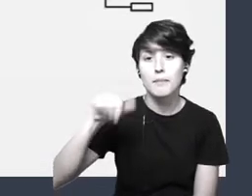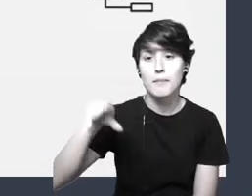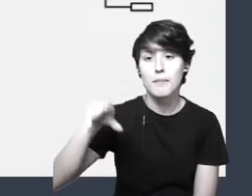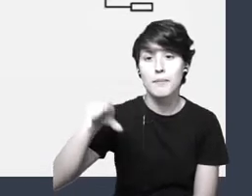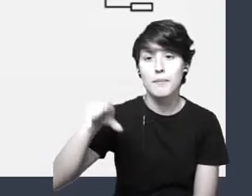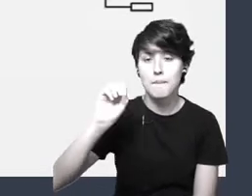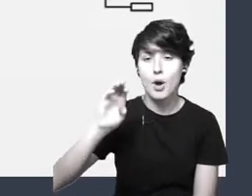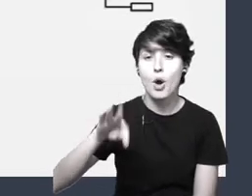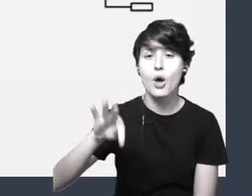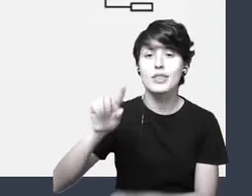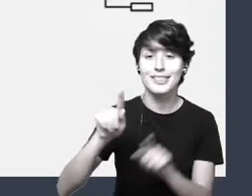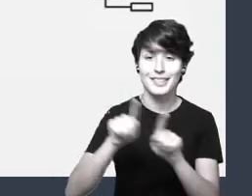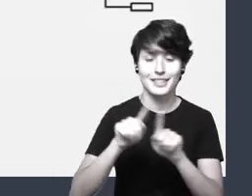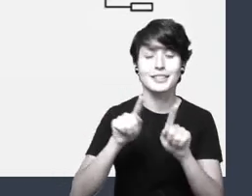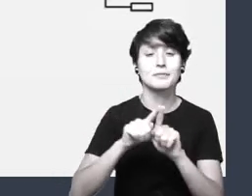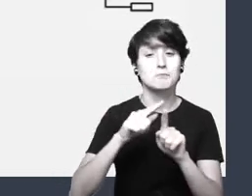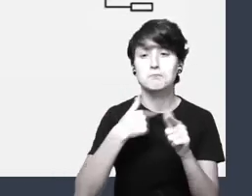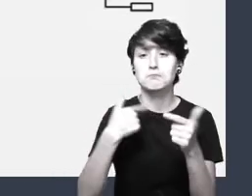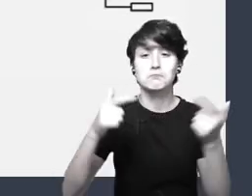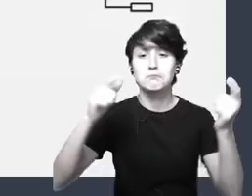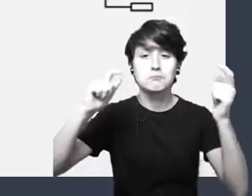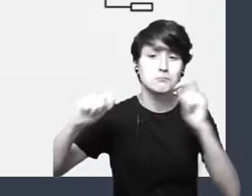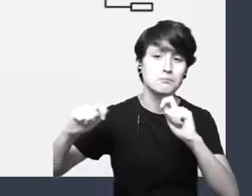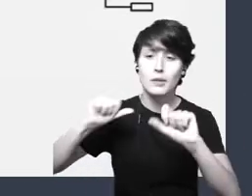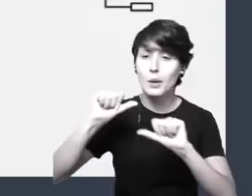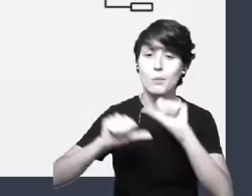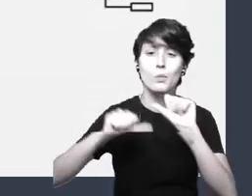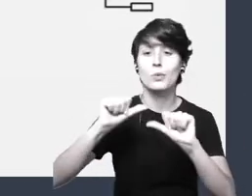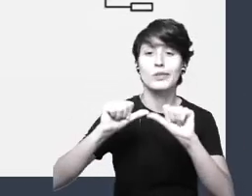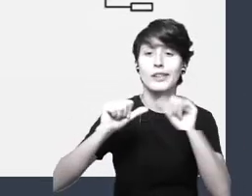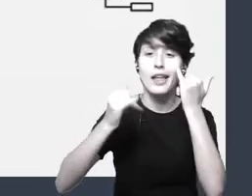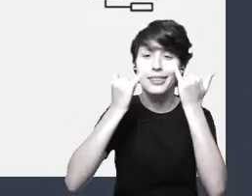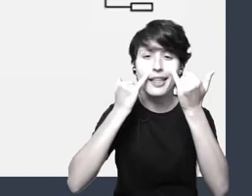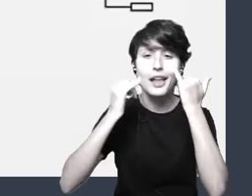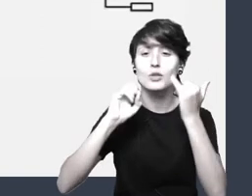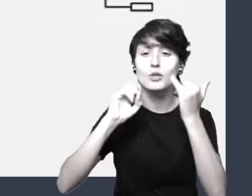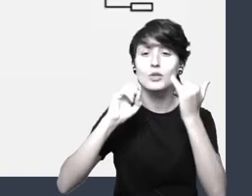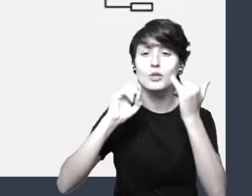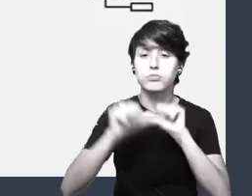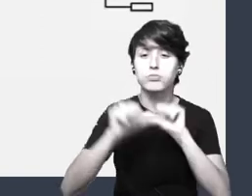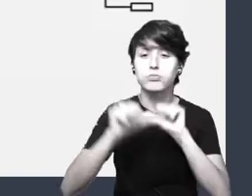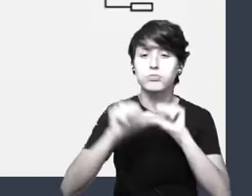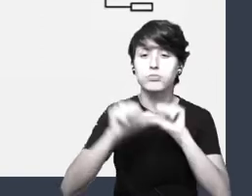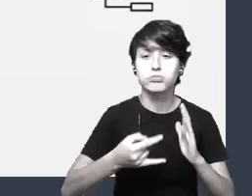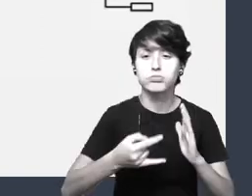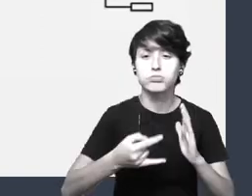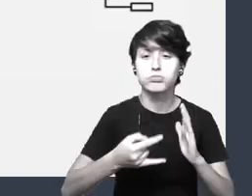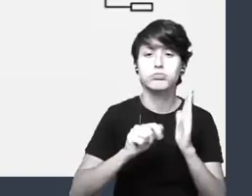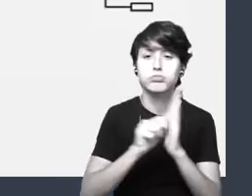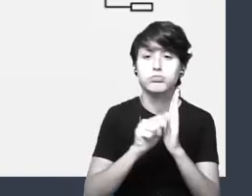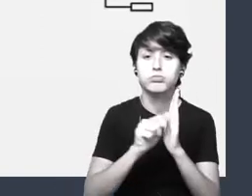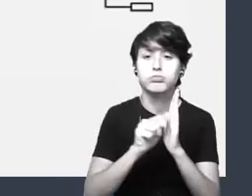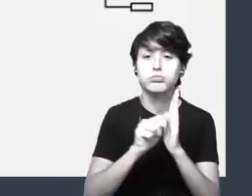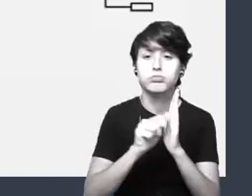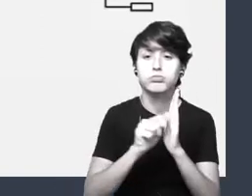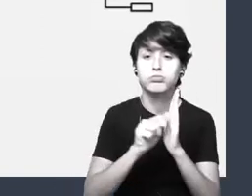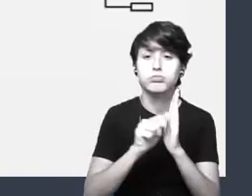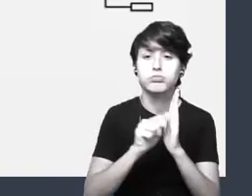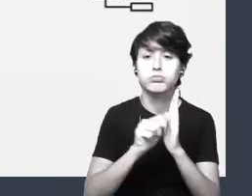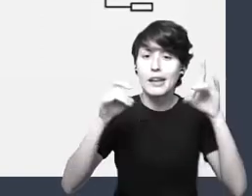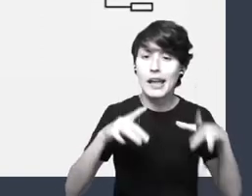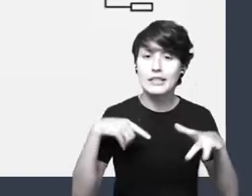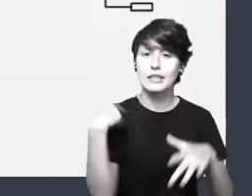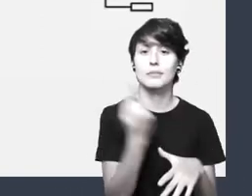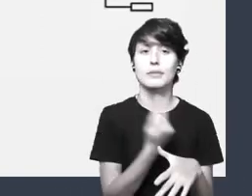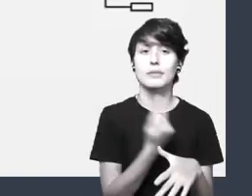que a gente não tem a possibilidade de modificar os dados ou o algoritmo de machine learning. Então, o que resta para a gente é realmente mitigar